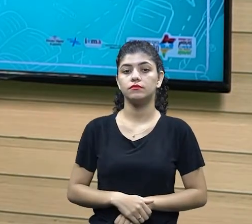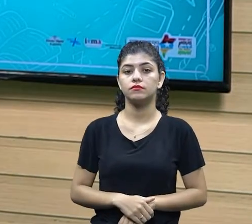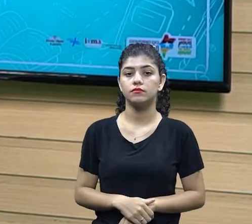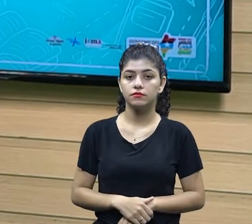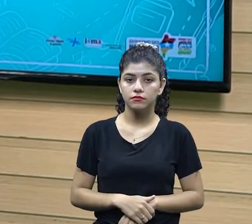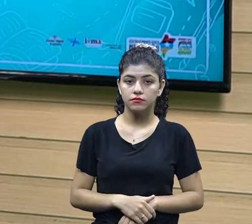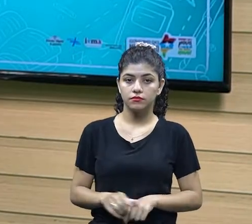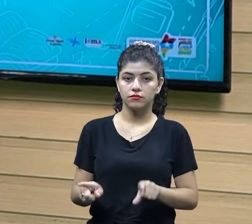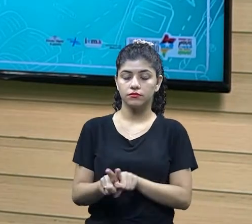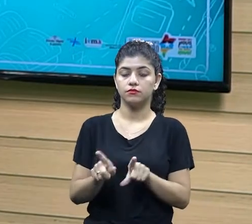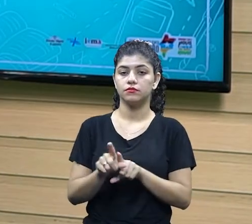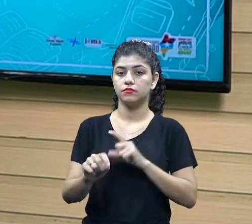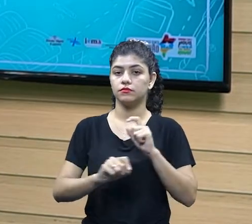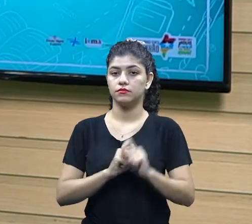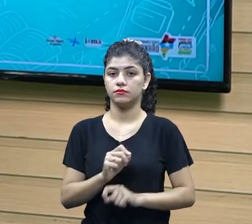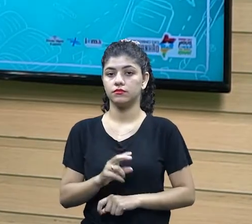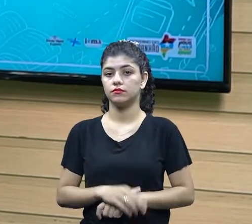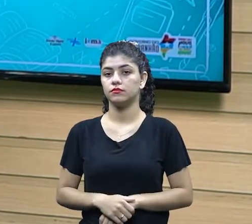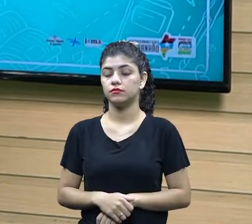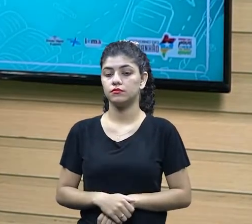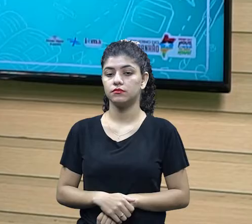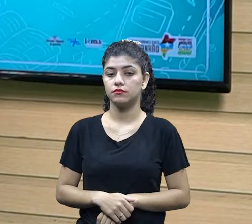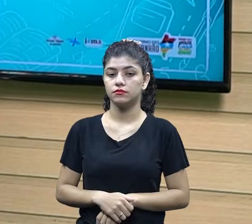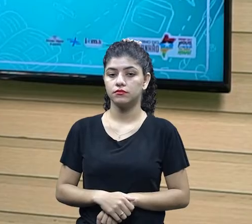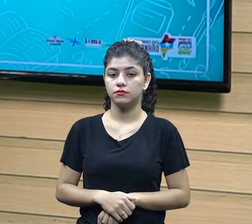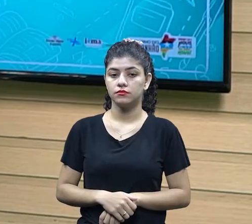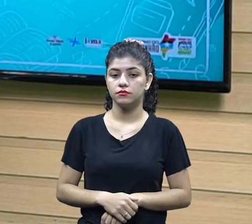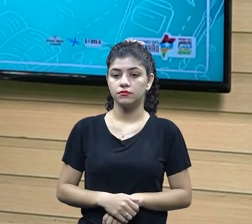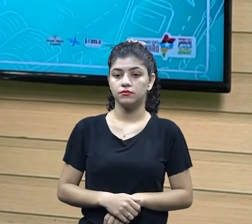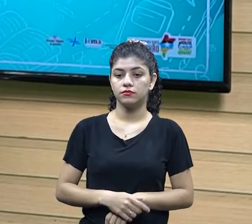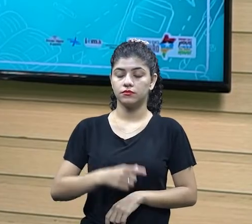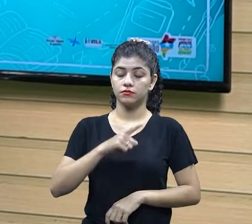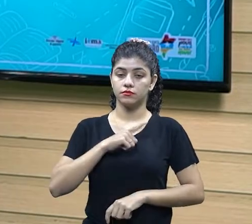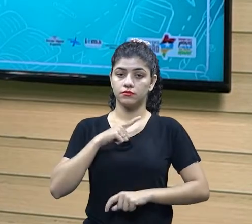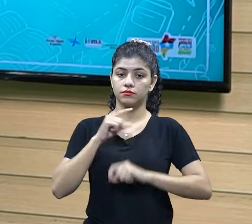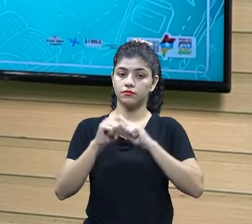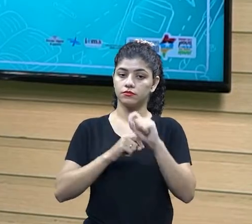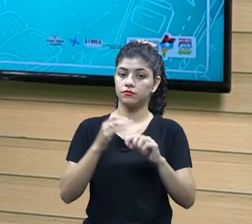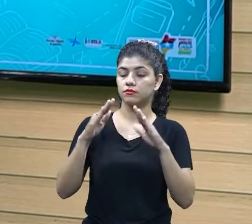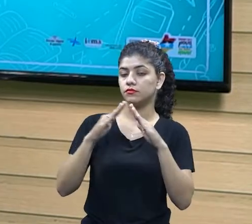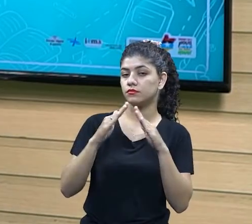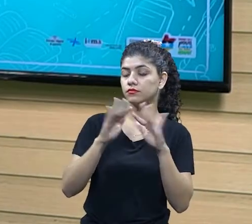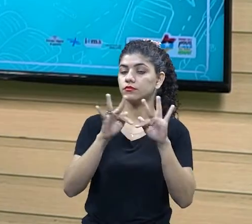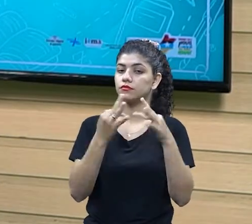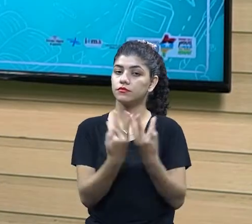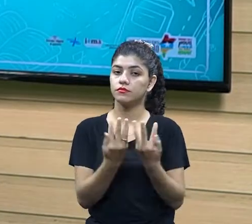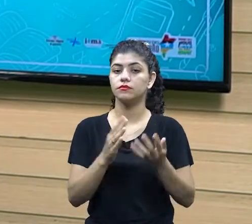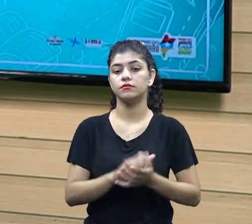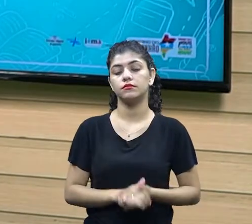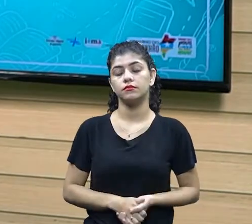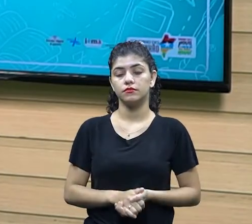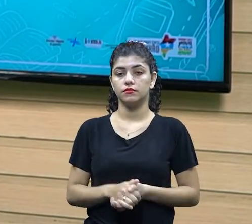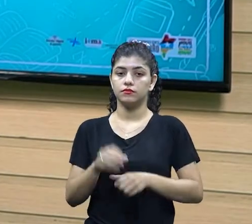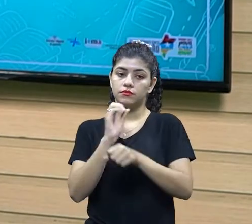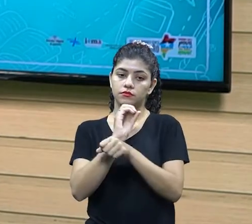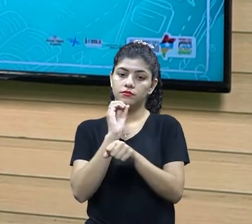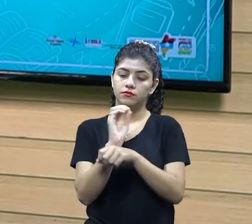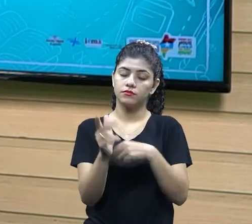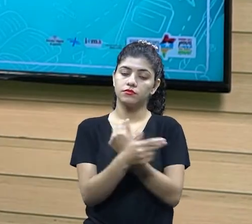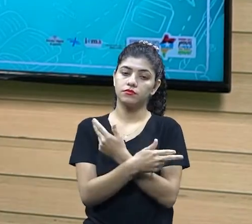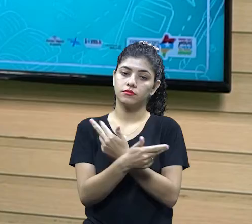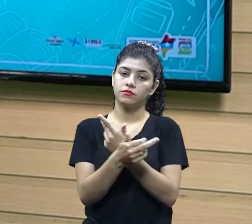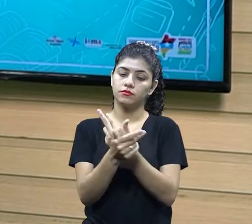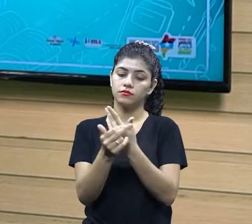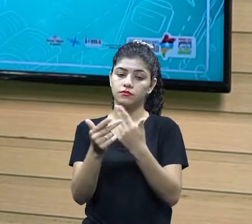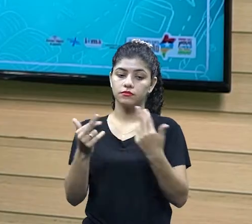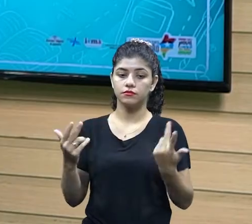dessa sua ocupação é de onde ela tira o sustento da sua casa e da sua família, né? Como muitas e muitas donas de casa